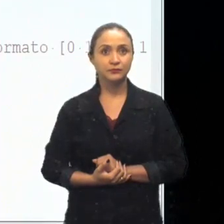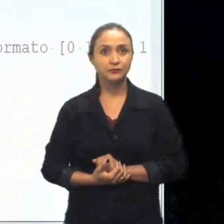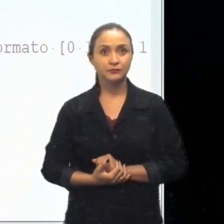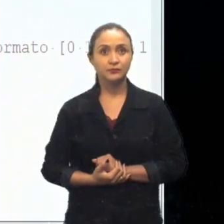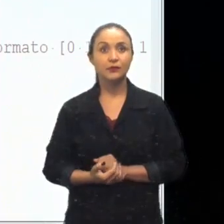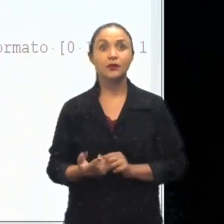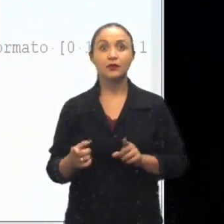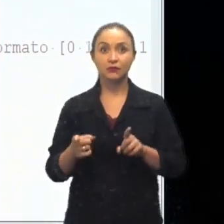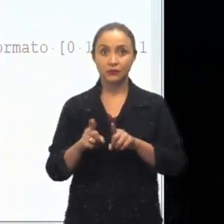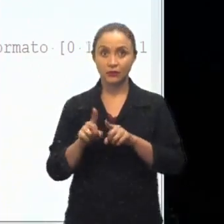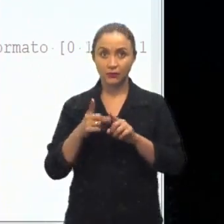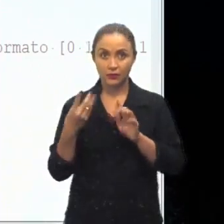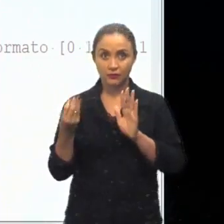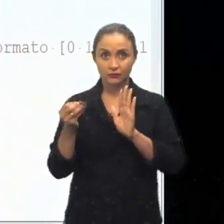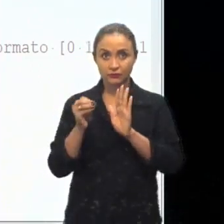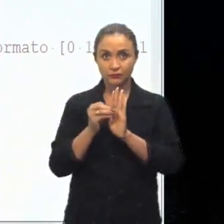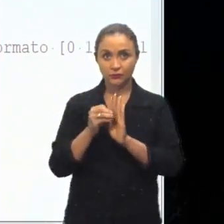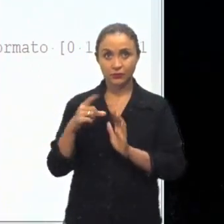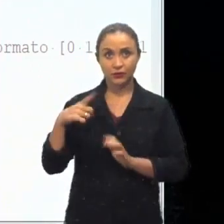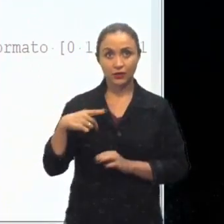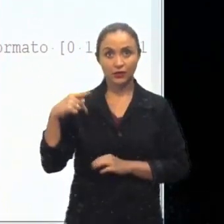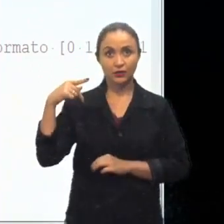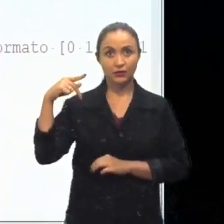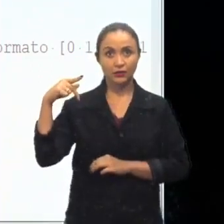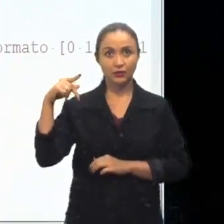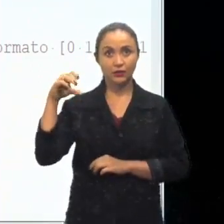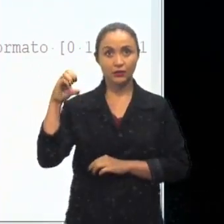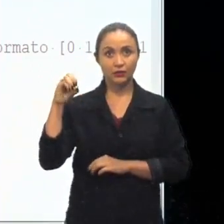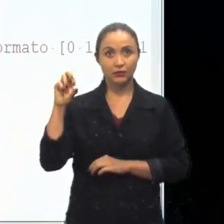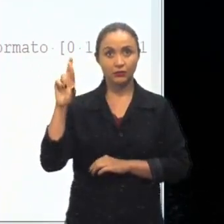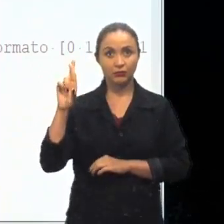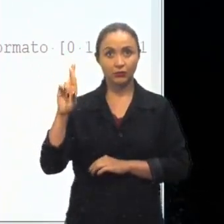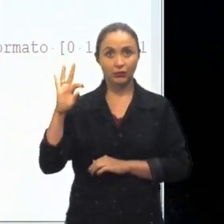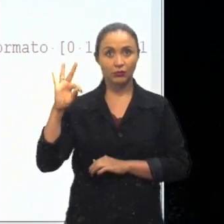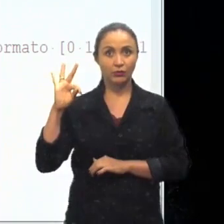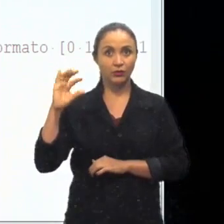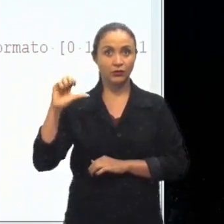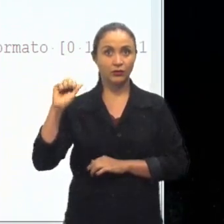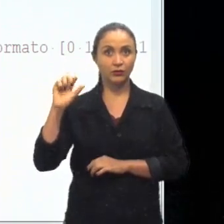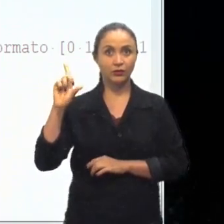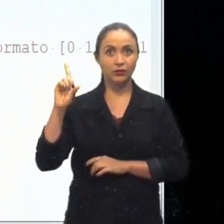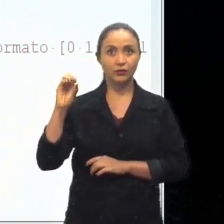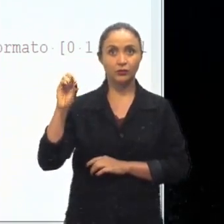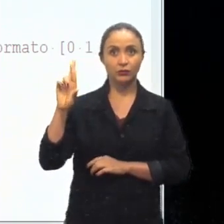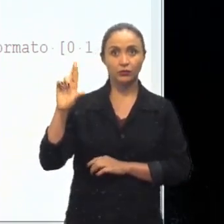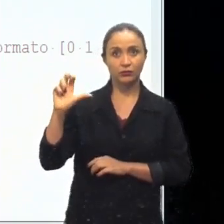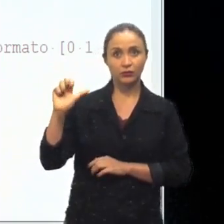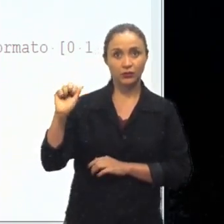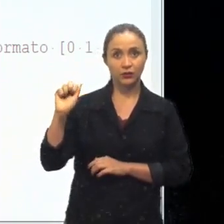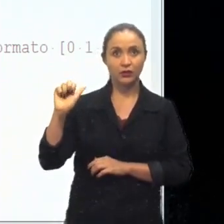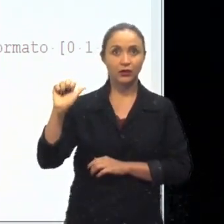já vou comentar, portadora para ASK.